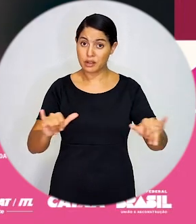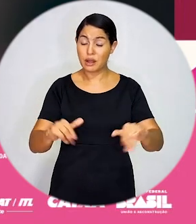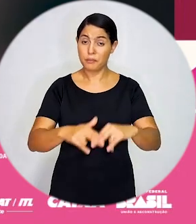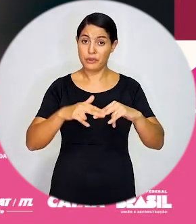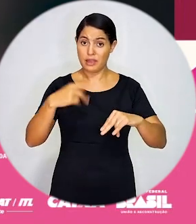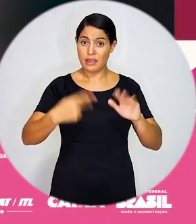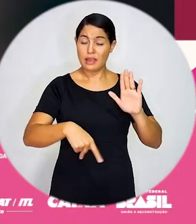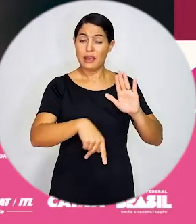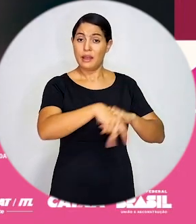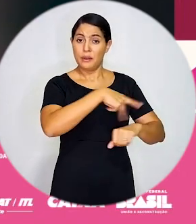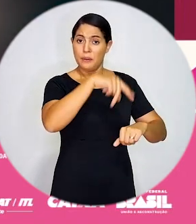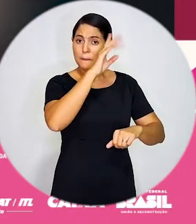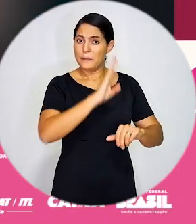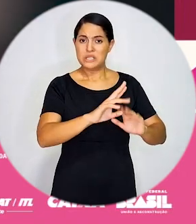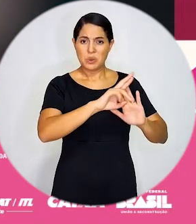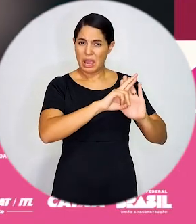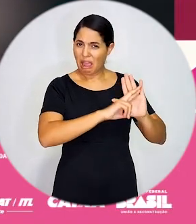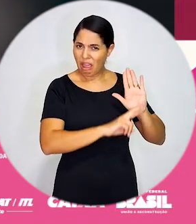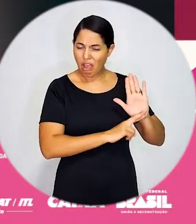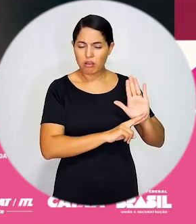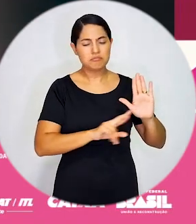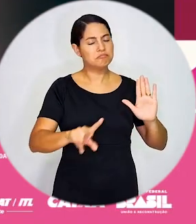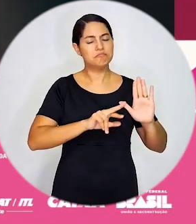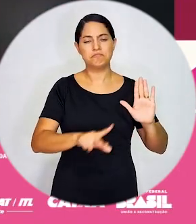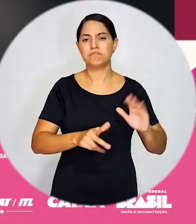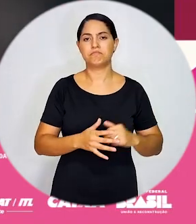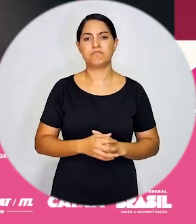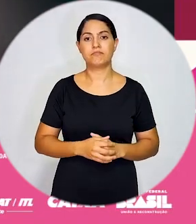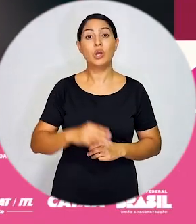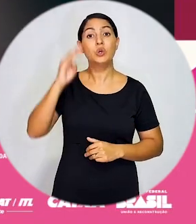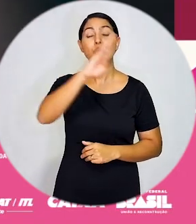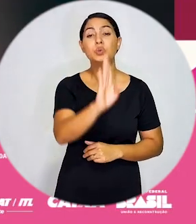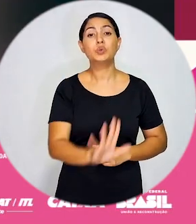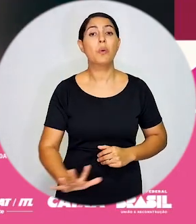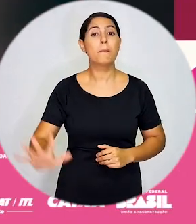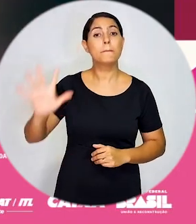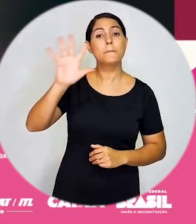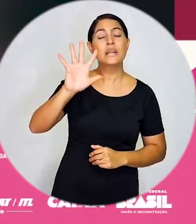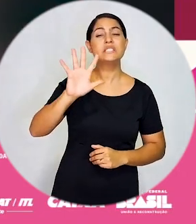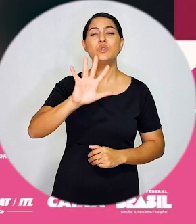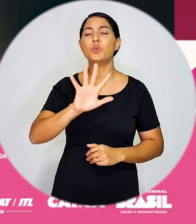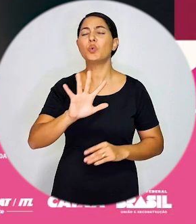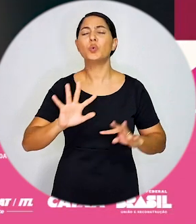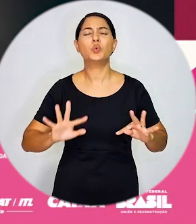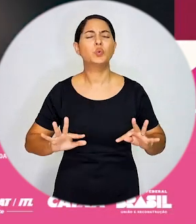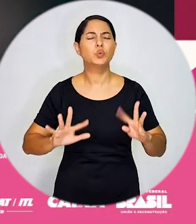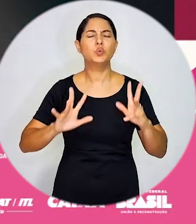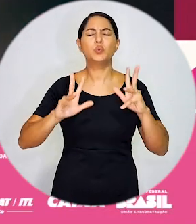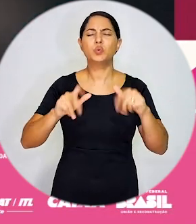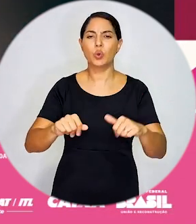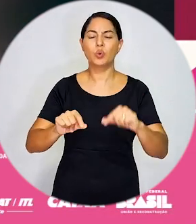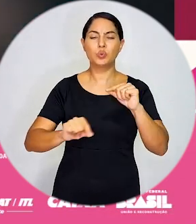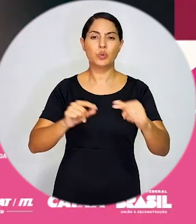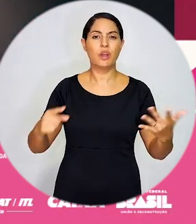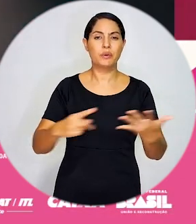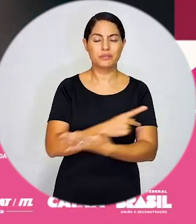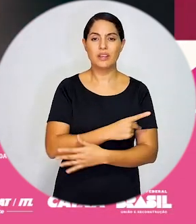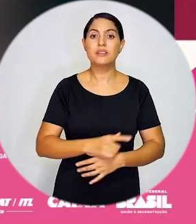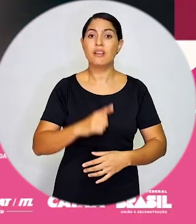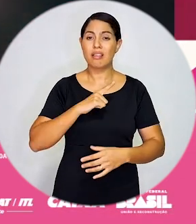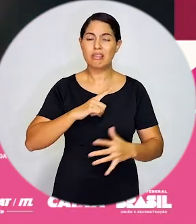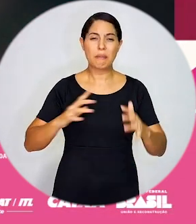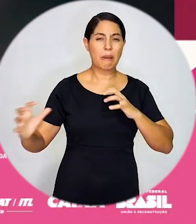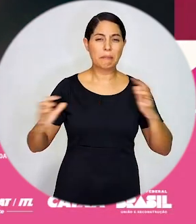é regra no Brasil. Como eu disse a vocês, no Brasil inteiro, pelo contrário, existem conflitos absurdos para que as mulheres